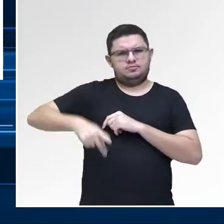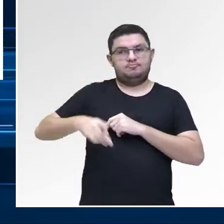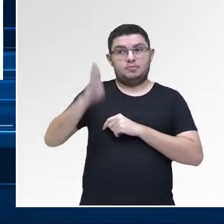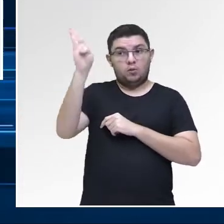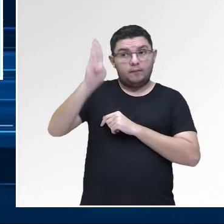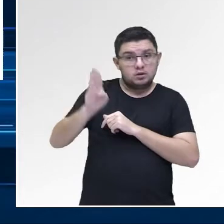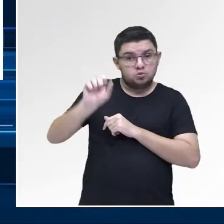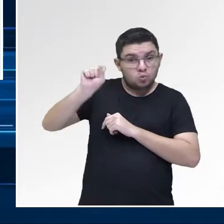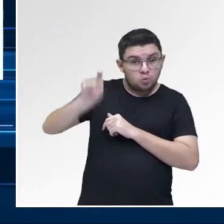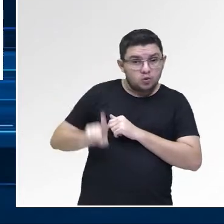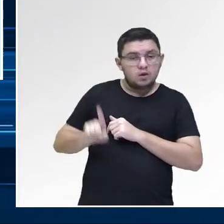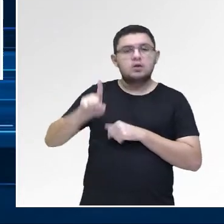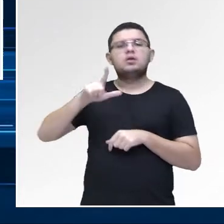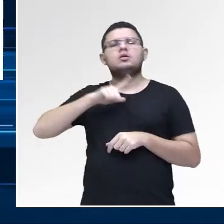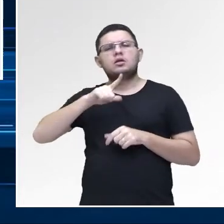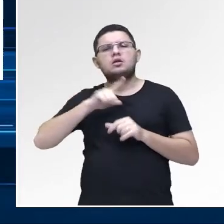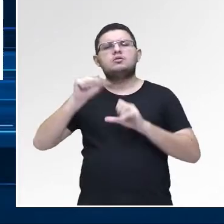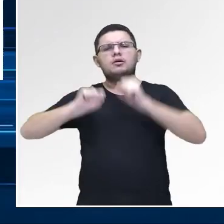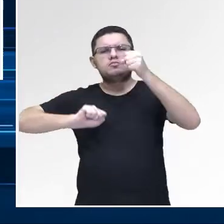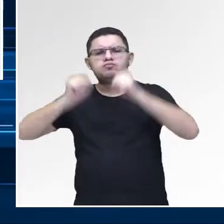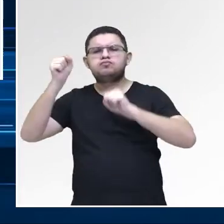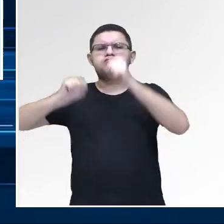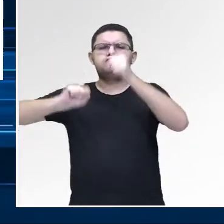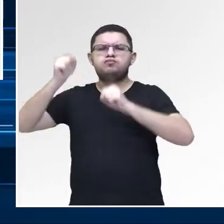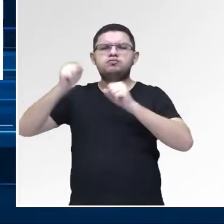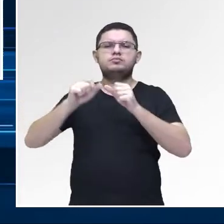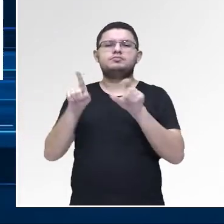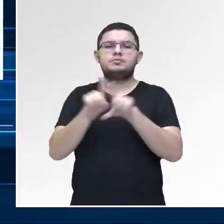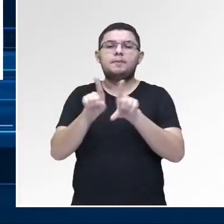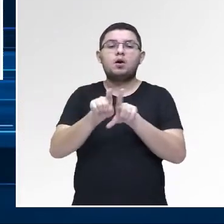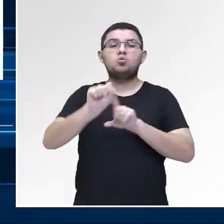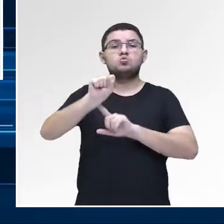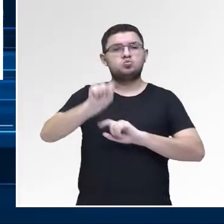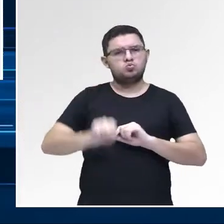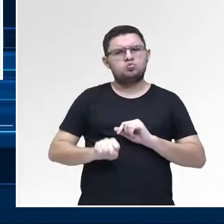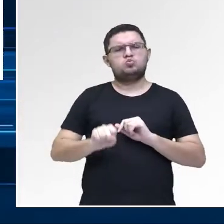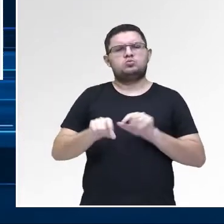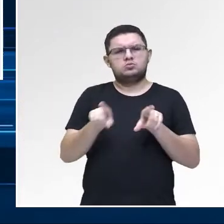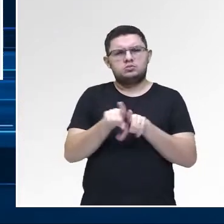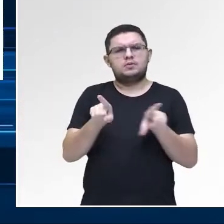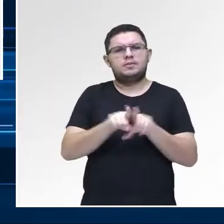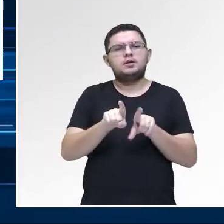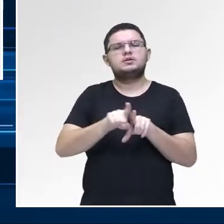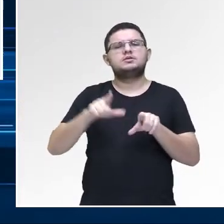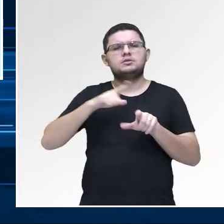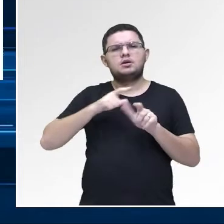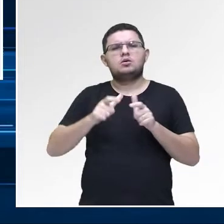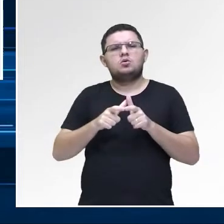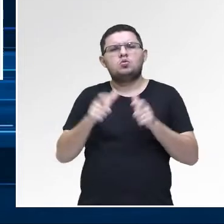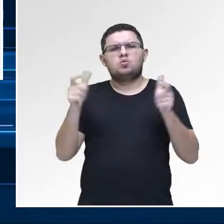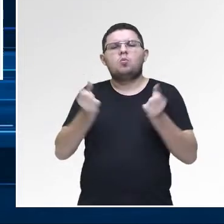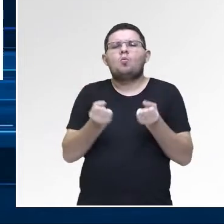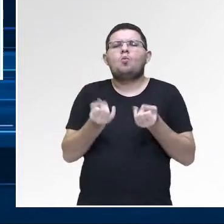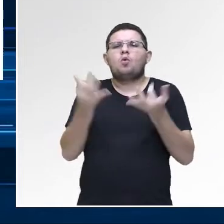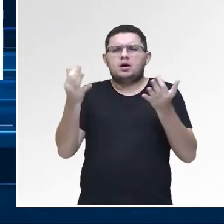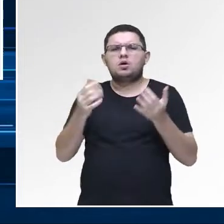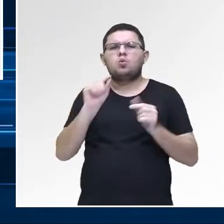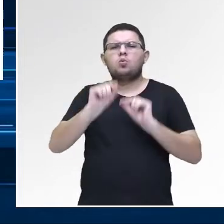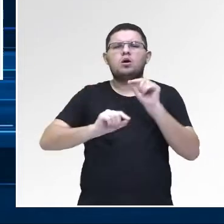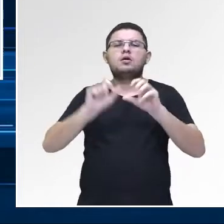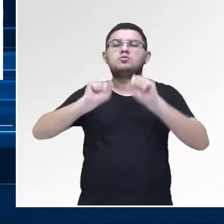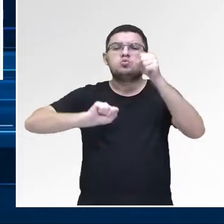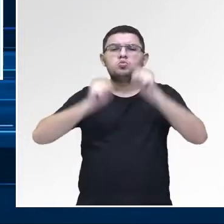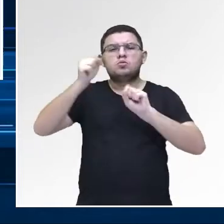nós temos essa área do Sul do Brasil, que é uma outra concentração industrial, com vários tipos